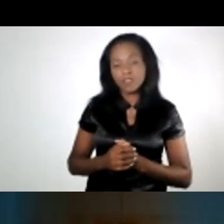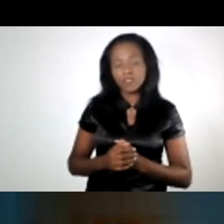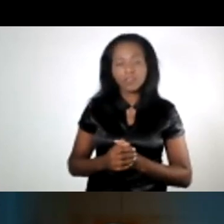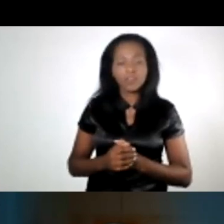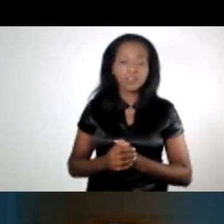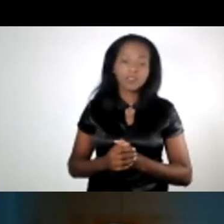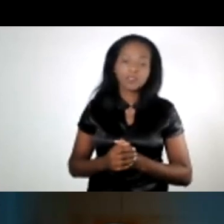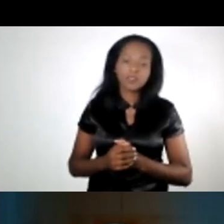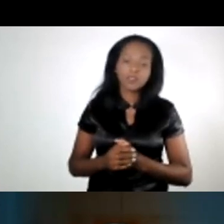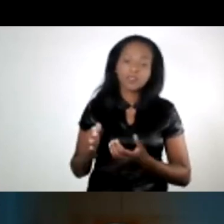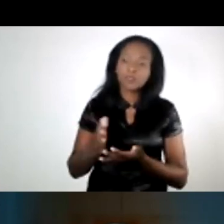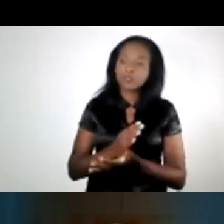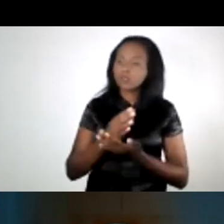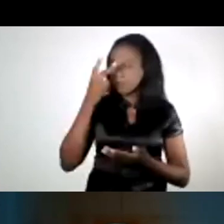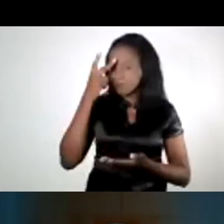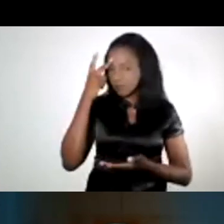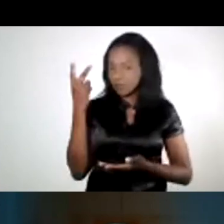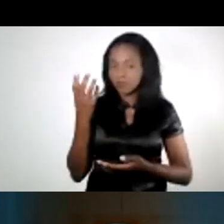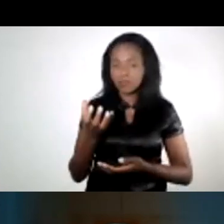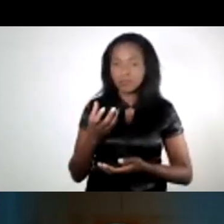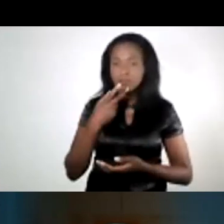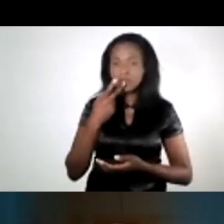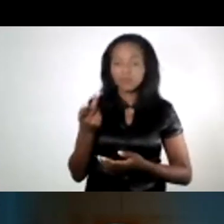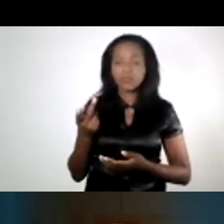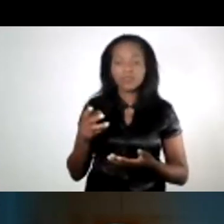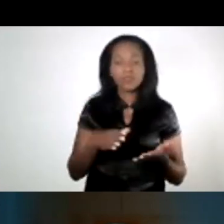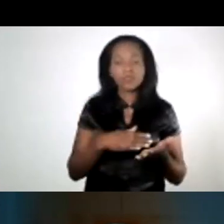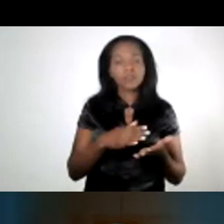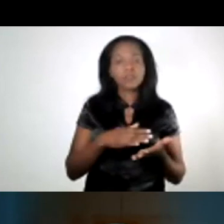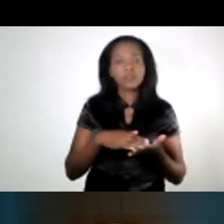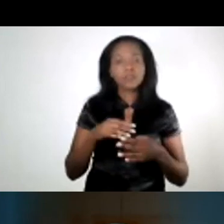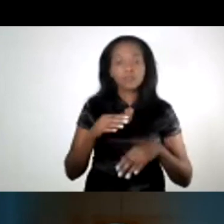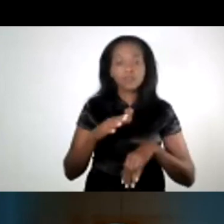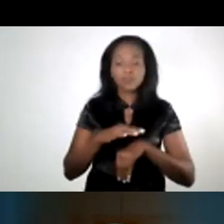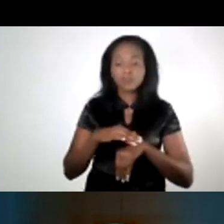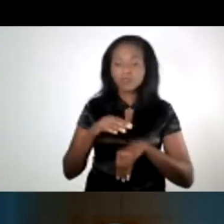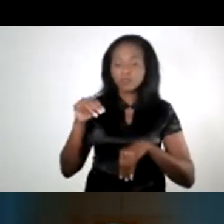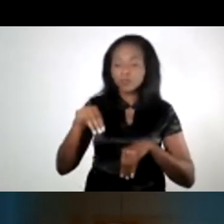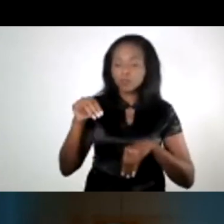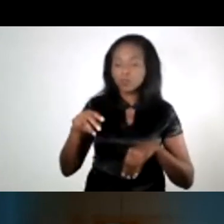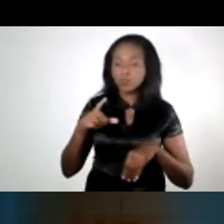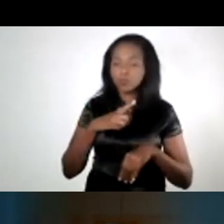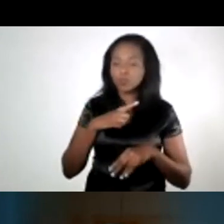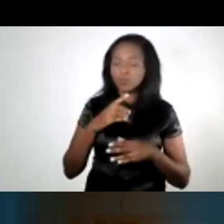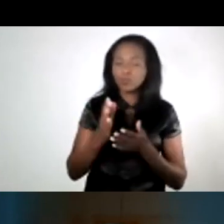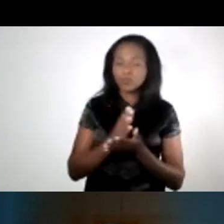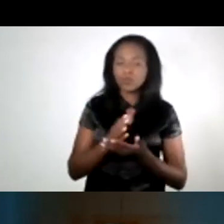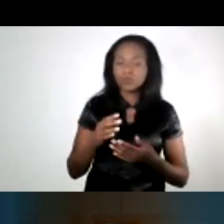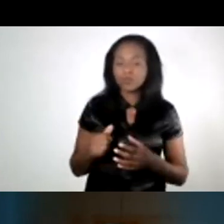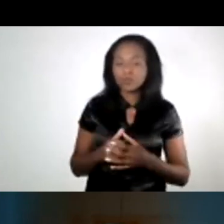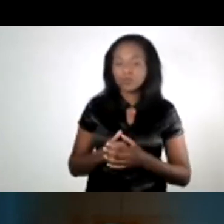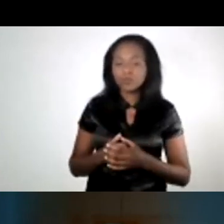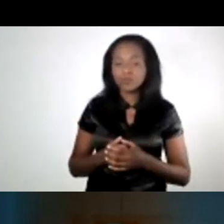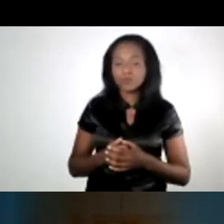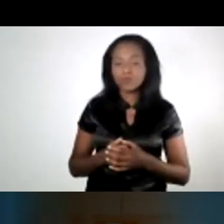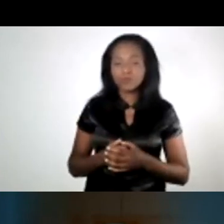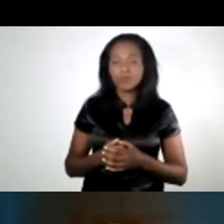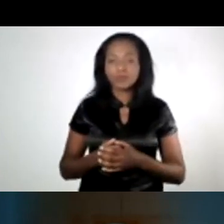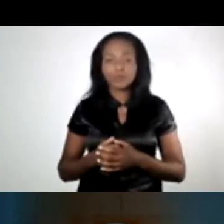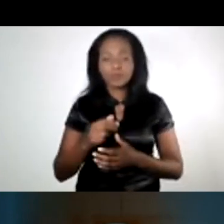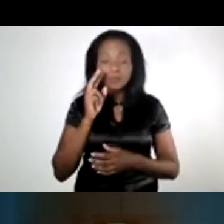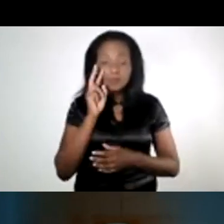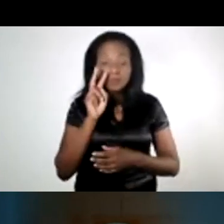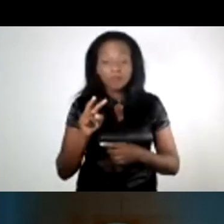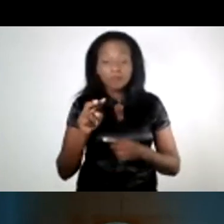Se alguém quer falar sobre o livro, gente, temos mais uns minutos. Deixa a gente ver a carinha de